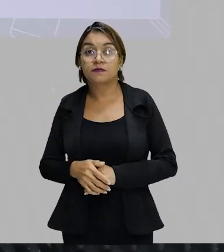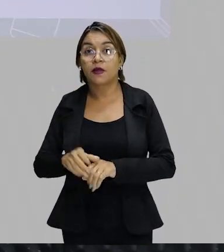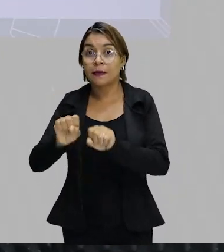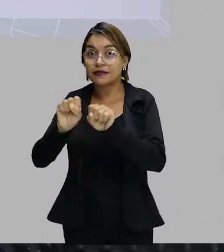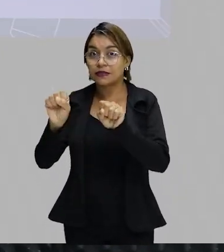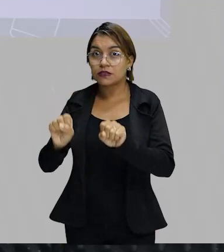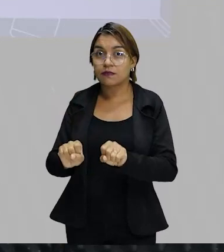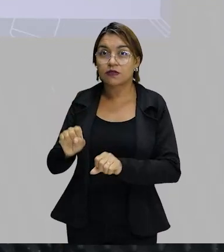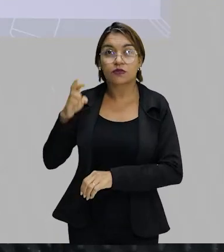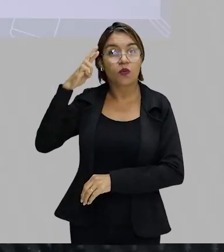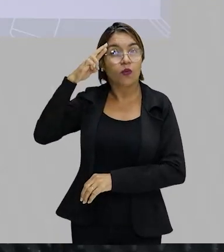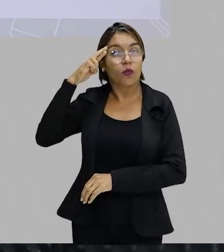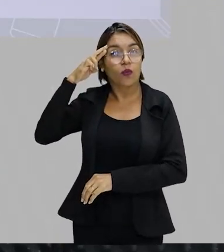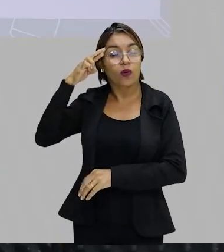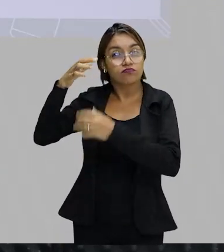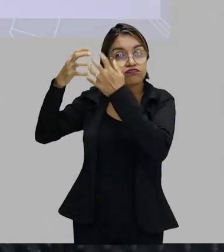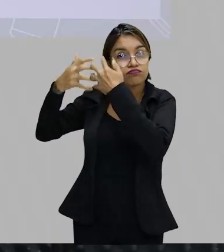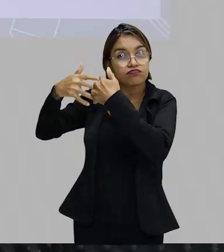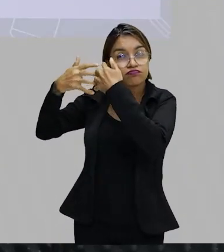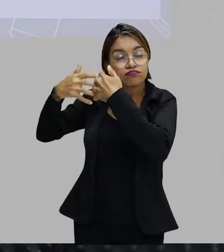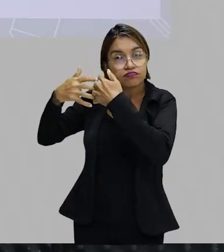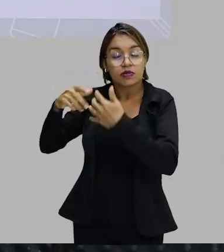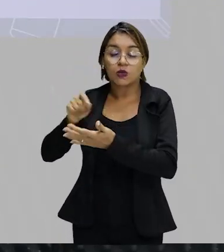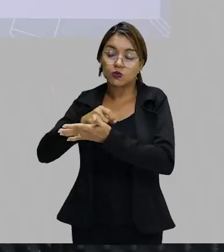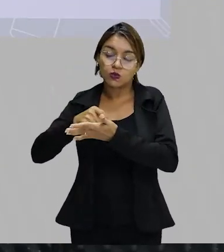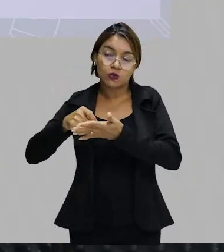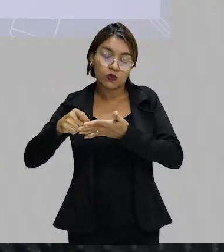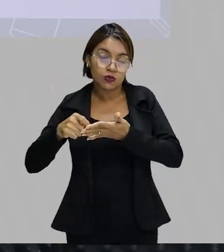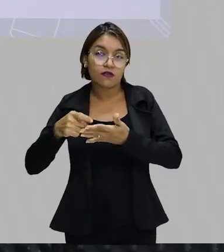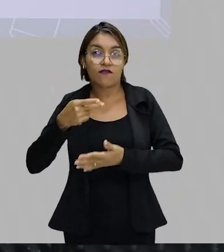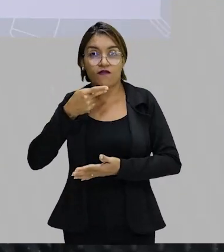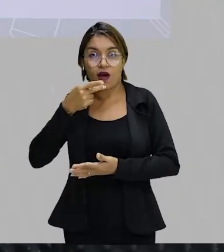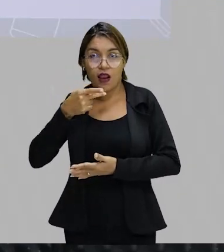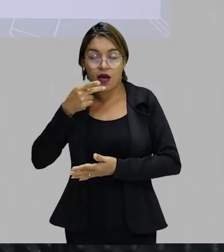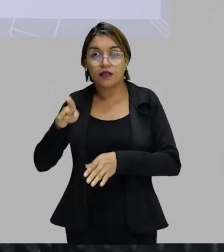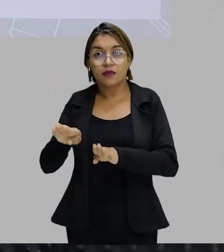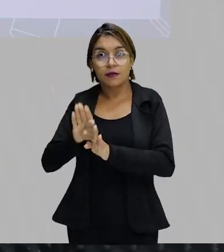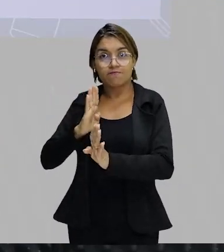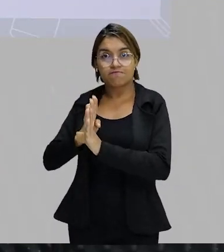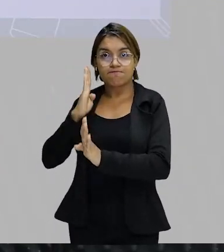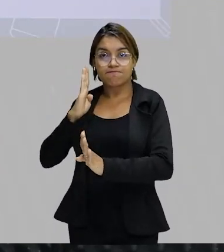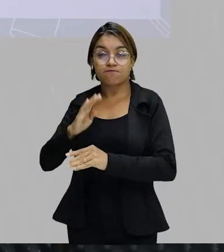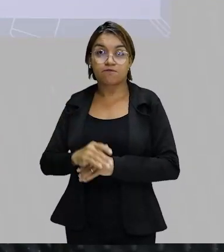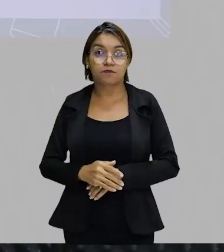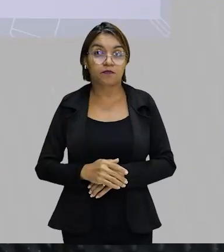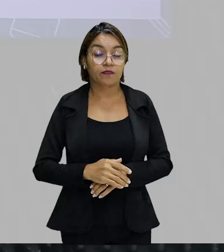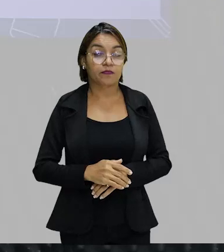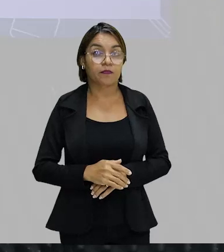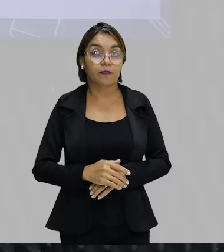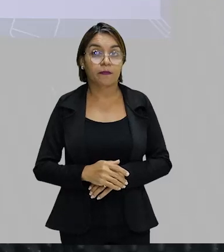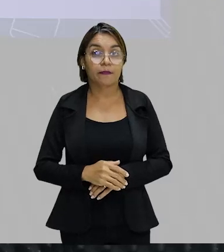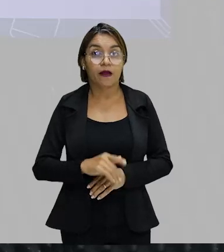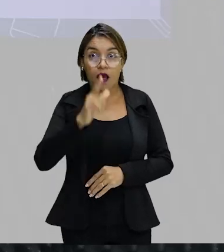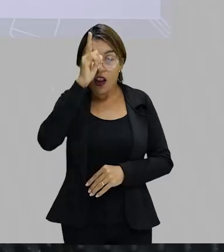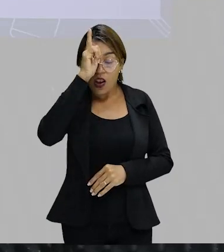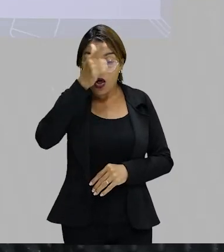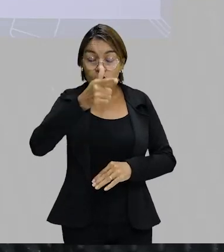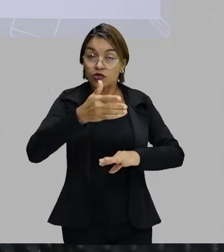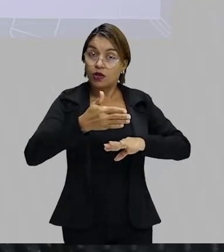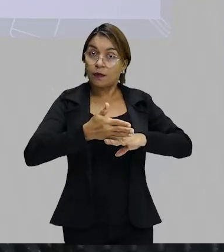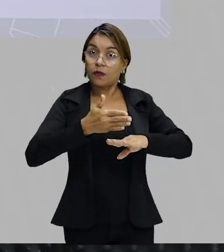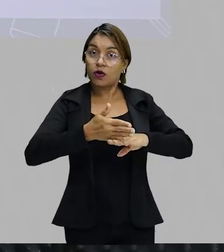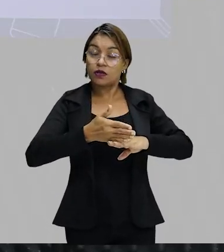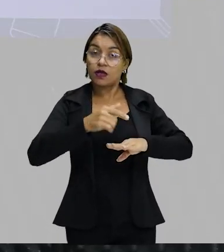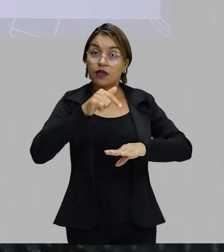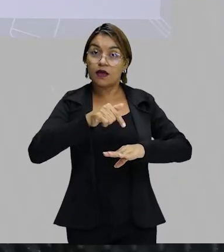sistematizar o raciocínio, aquilo que é escrito, aquilo que é falado e aquilo que é descoberto. A lógica moderna, ela vai tratar